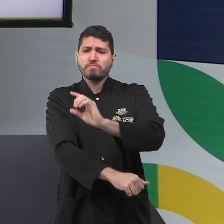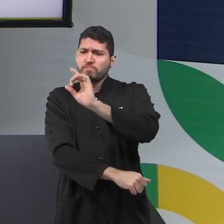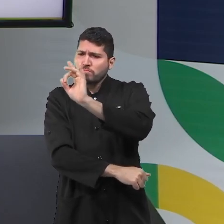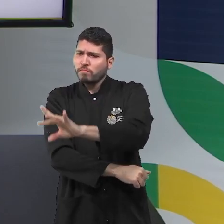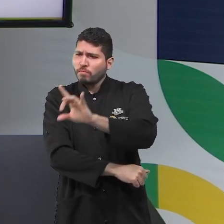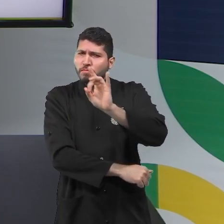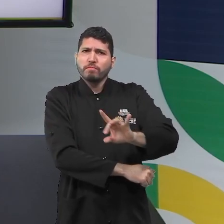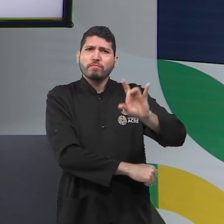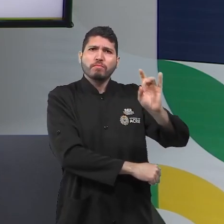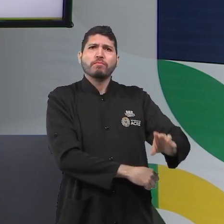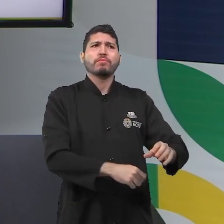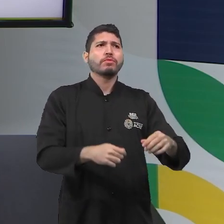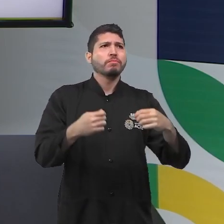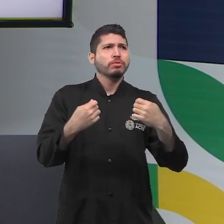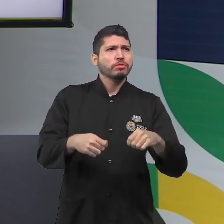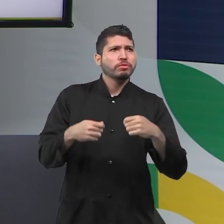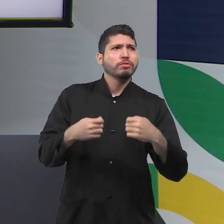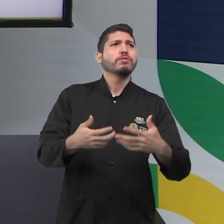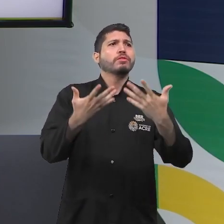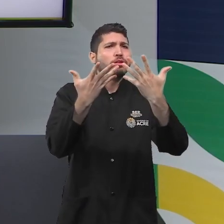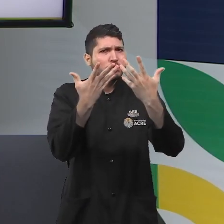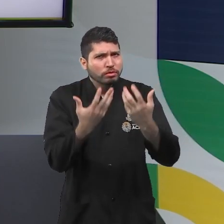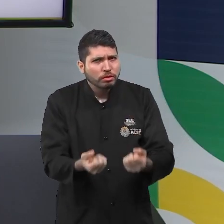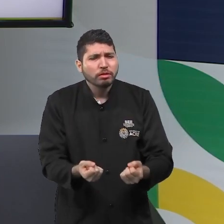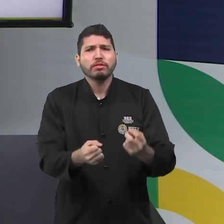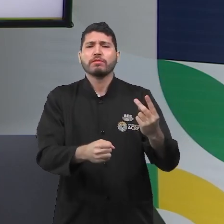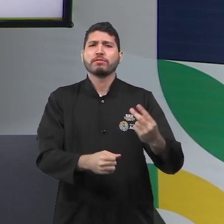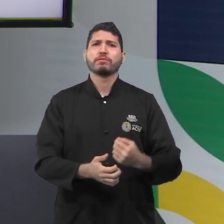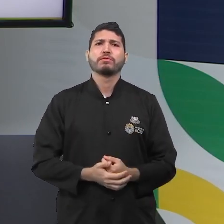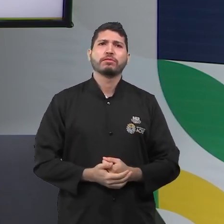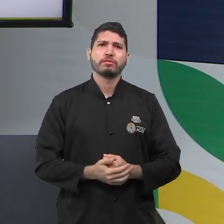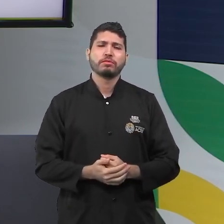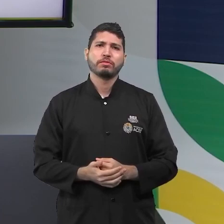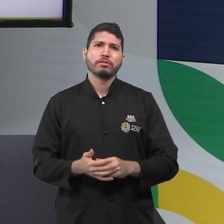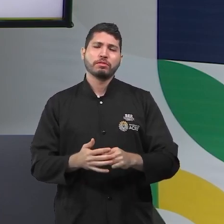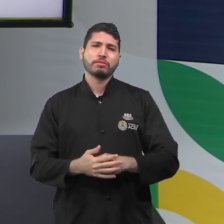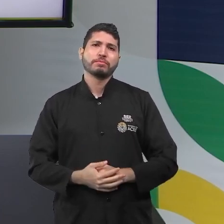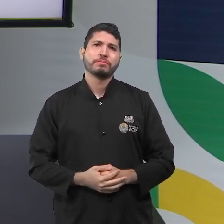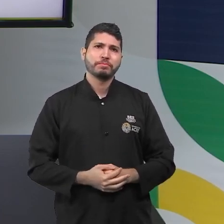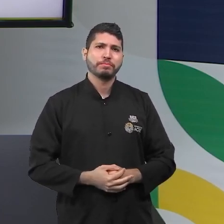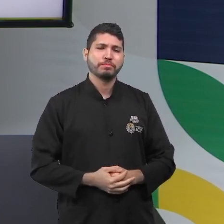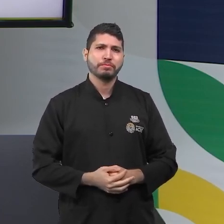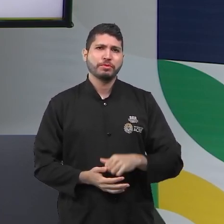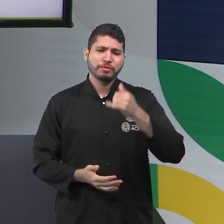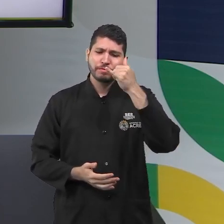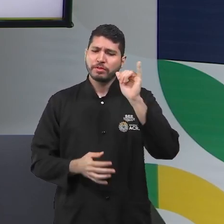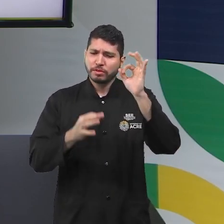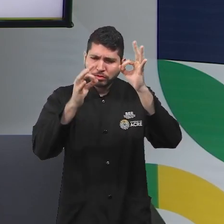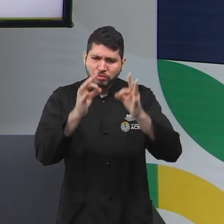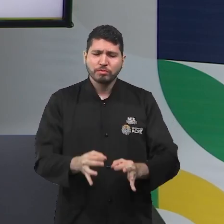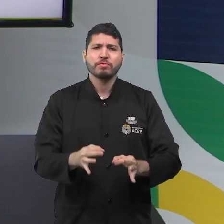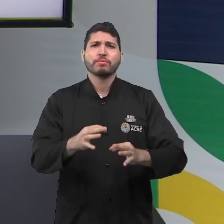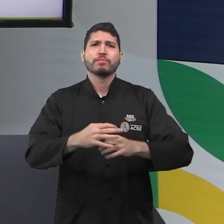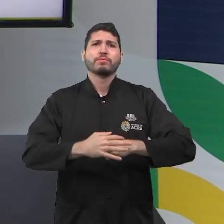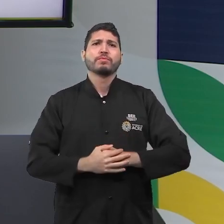precisa ser entendida antes de ser julgada e condenada. Na verdade, nós entramos em contato com outras culturas